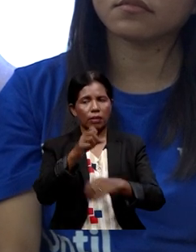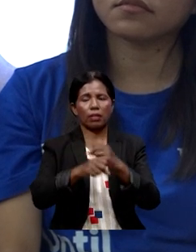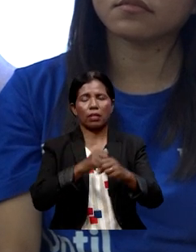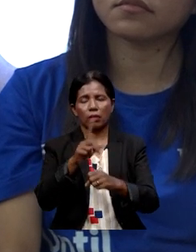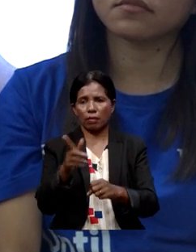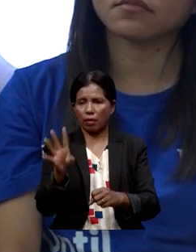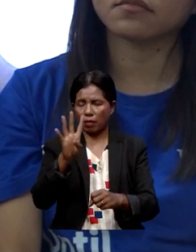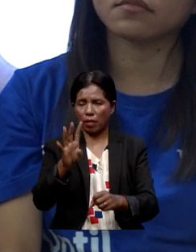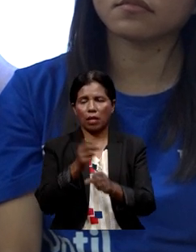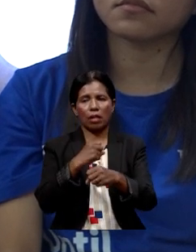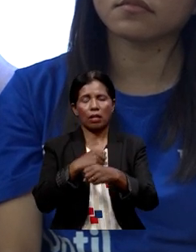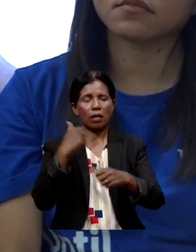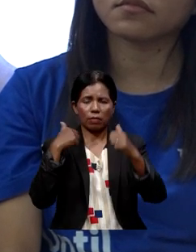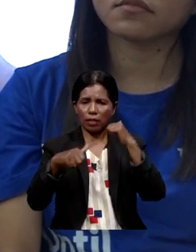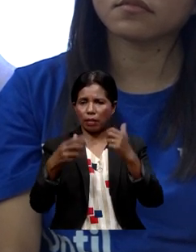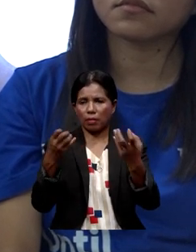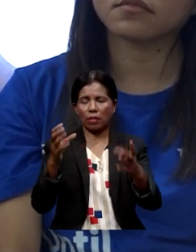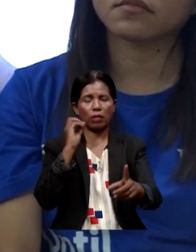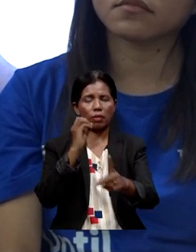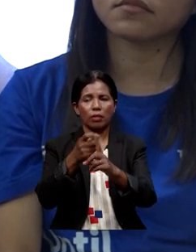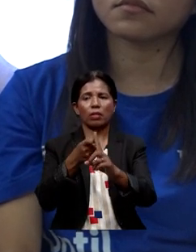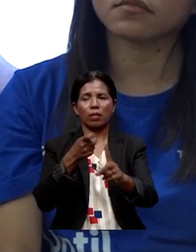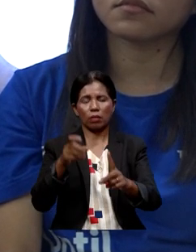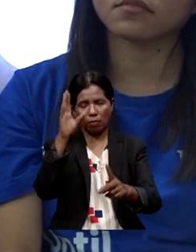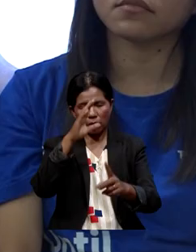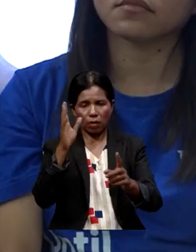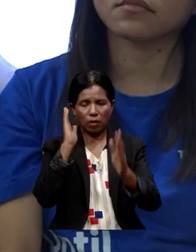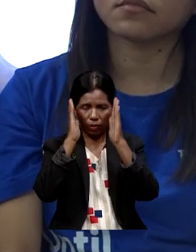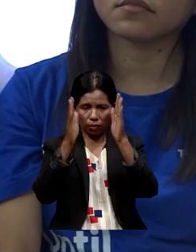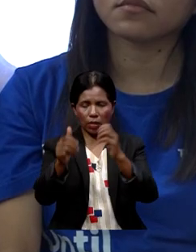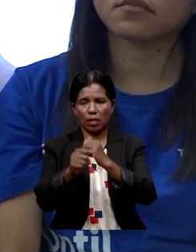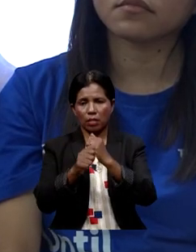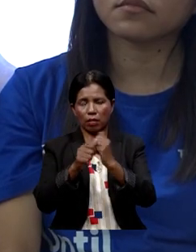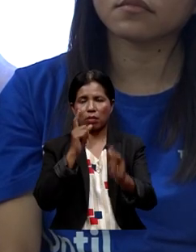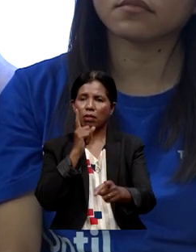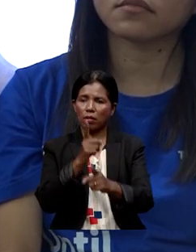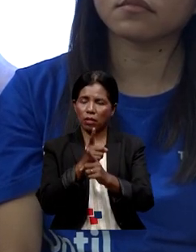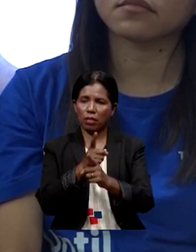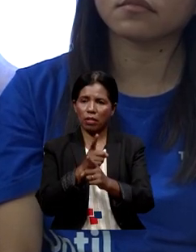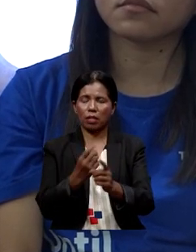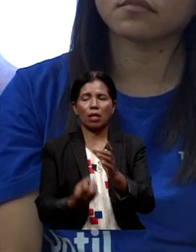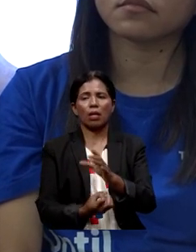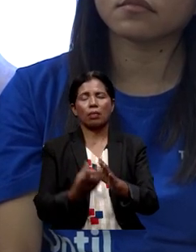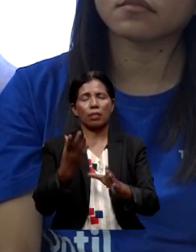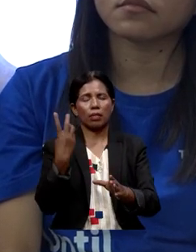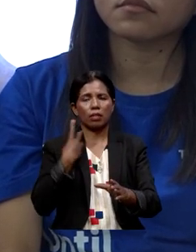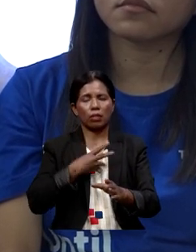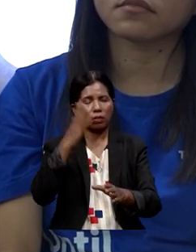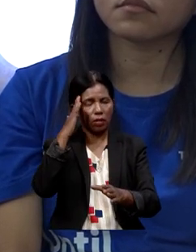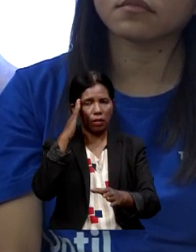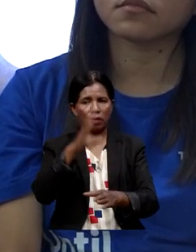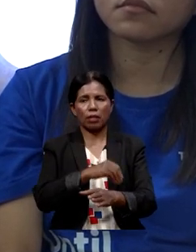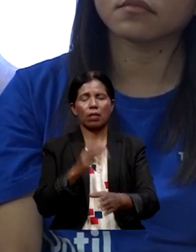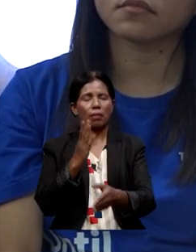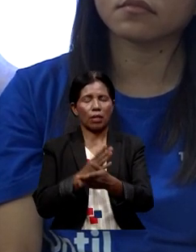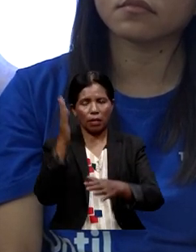se realiza atividade oi. Objetivo atu bolo atenção ba foti ação concreta ori haburas consciência e todo nia ba prevene